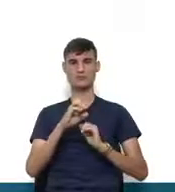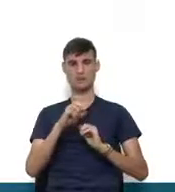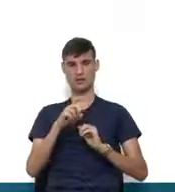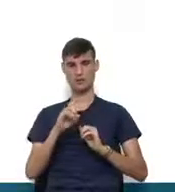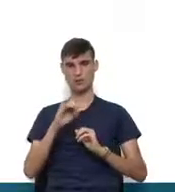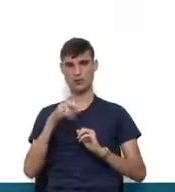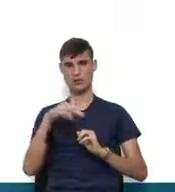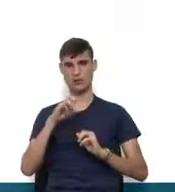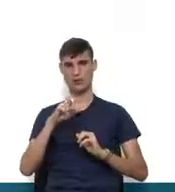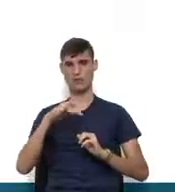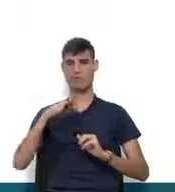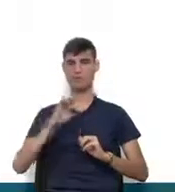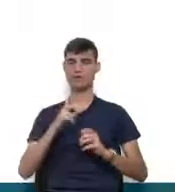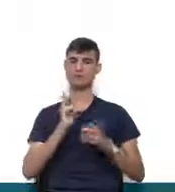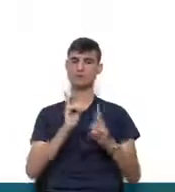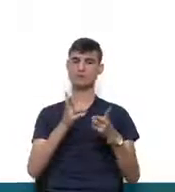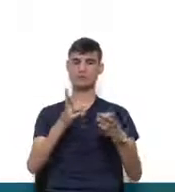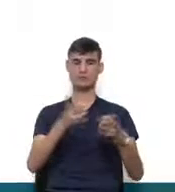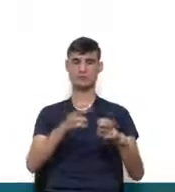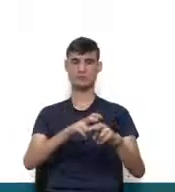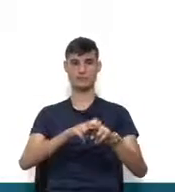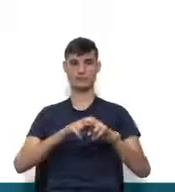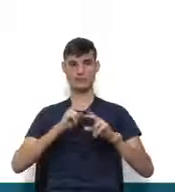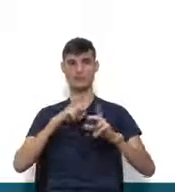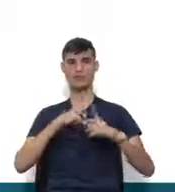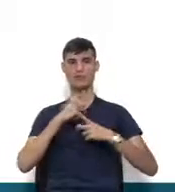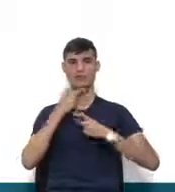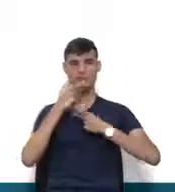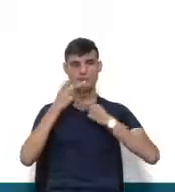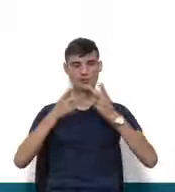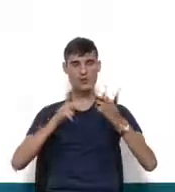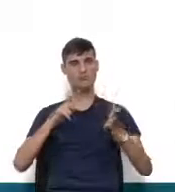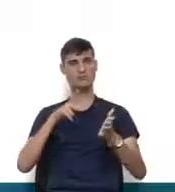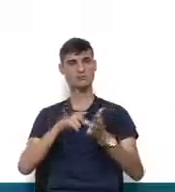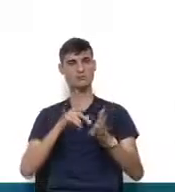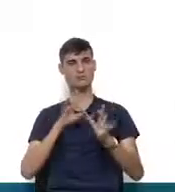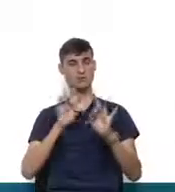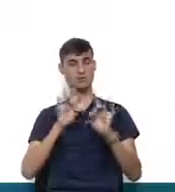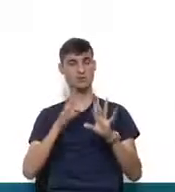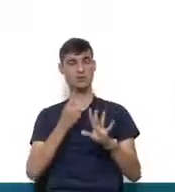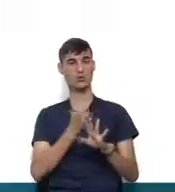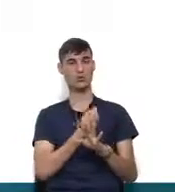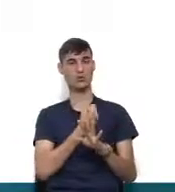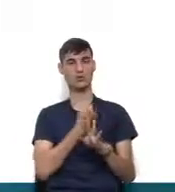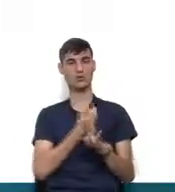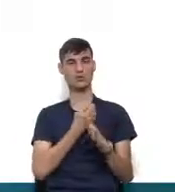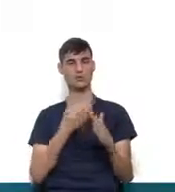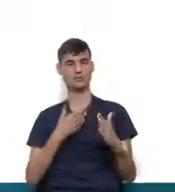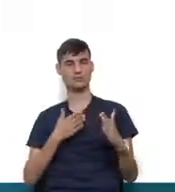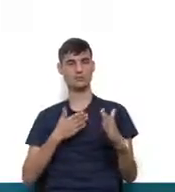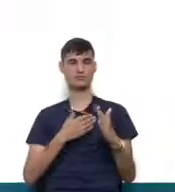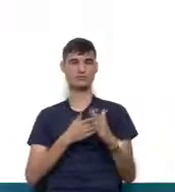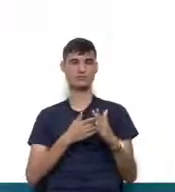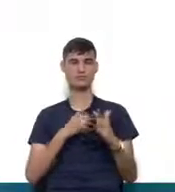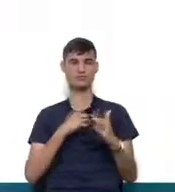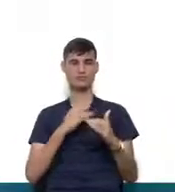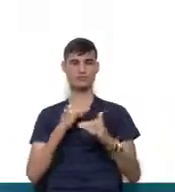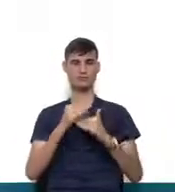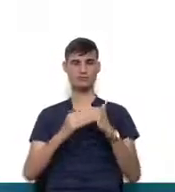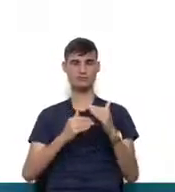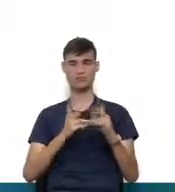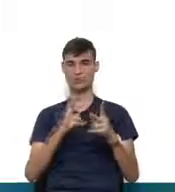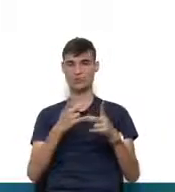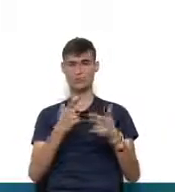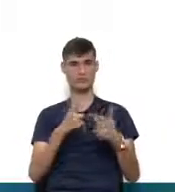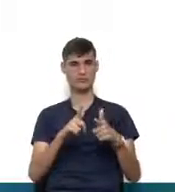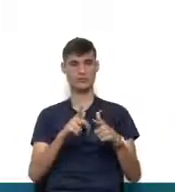seccionalmente contínua, que admite aí apenas número finito de